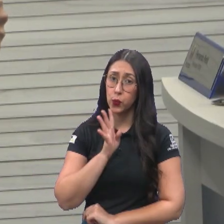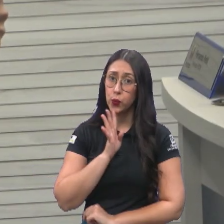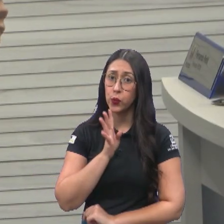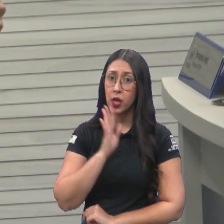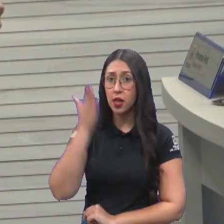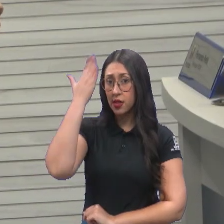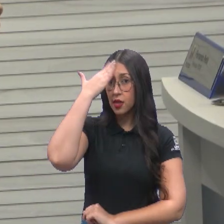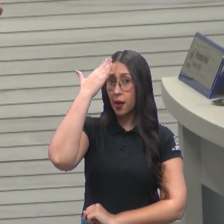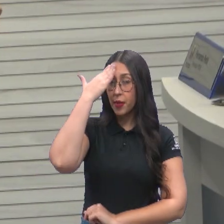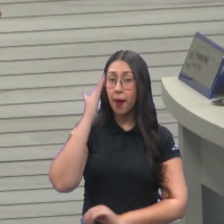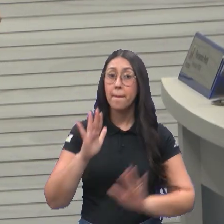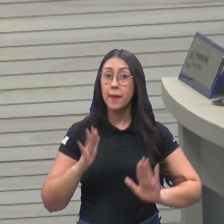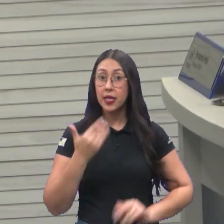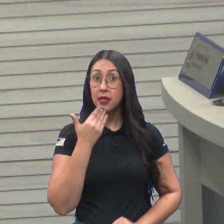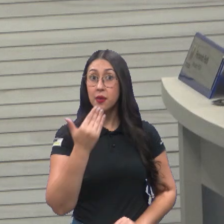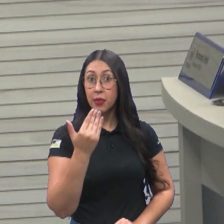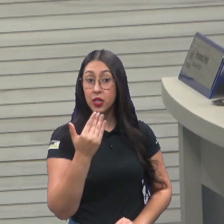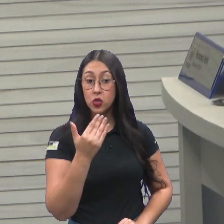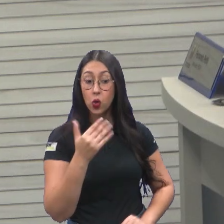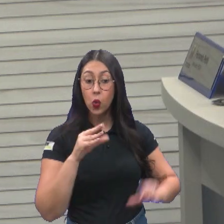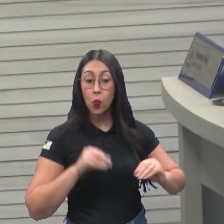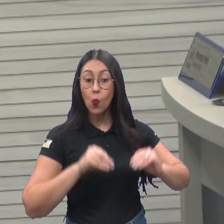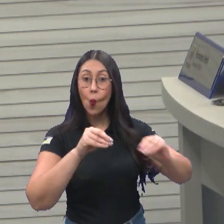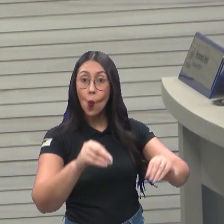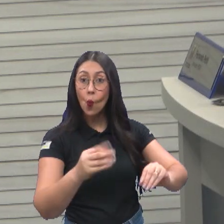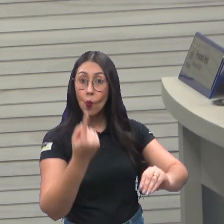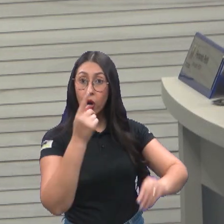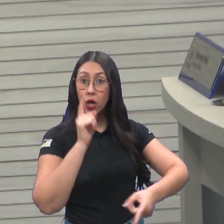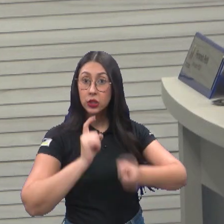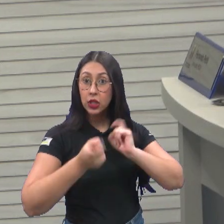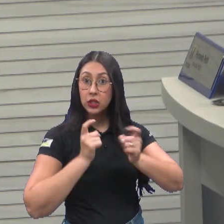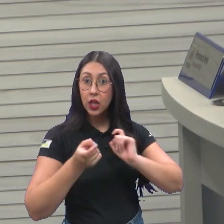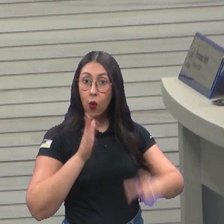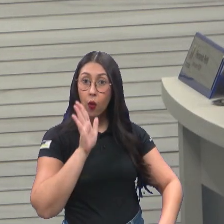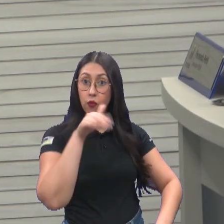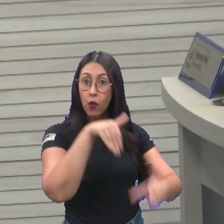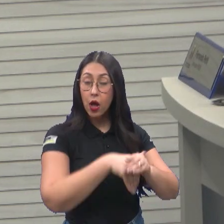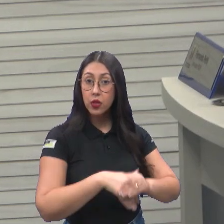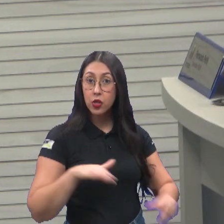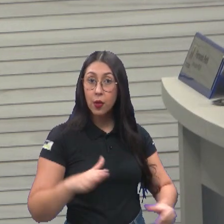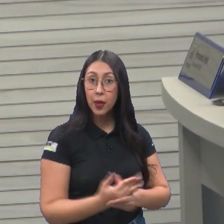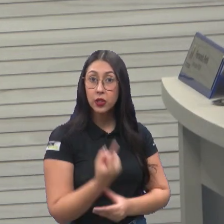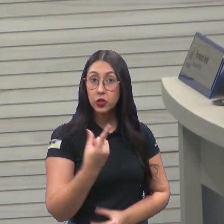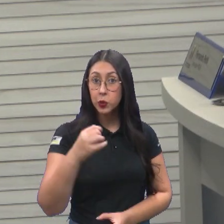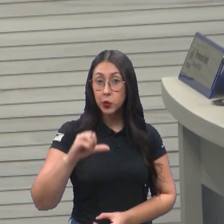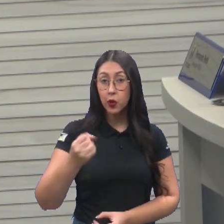e solicito o adiamento por uma sessão do processo número